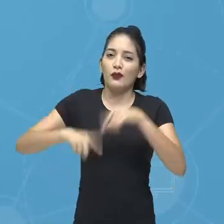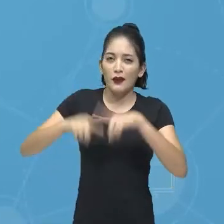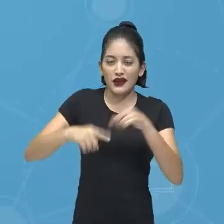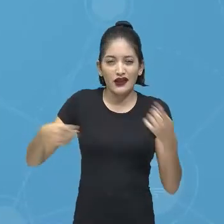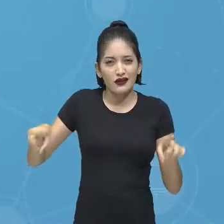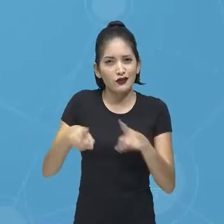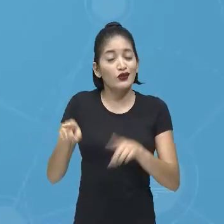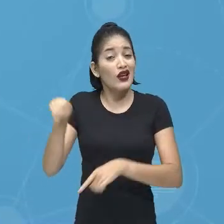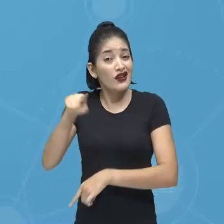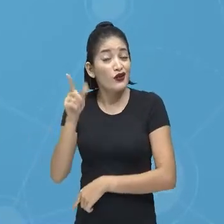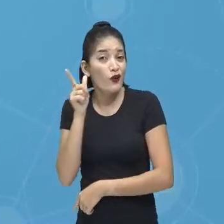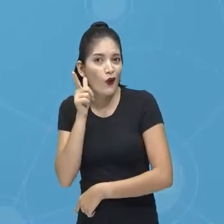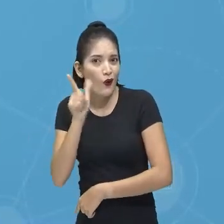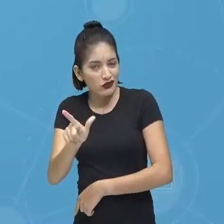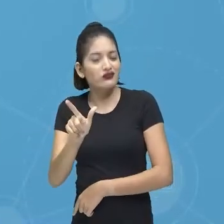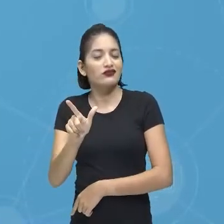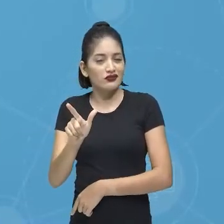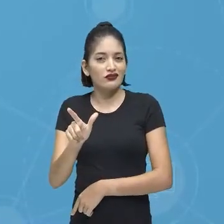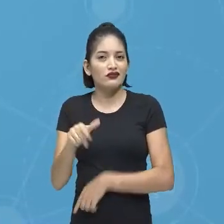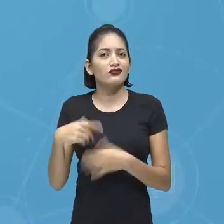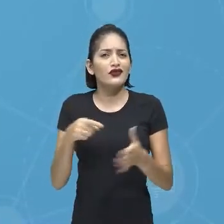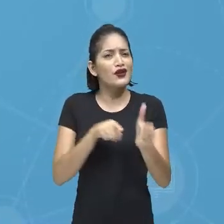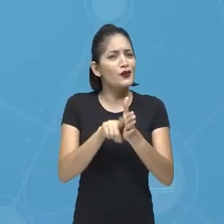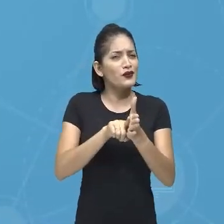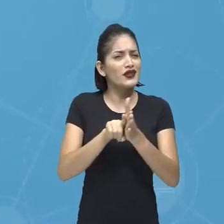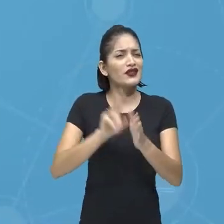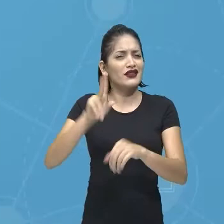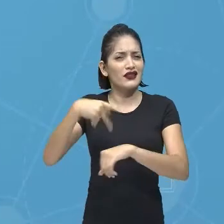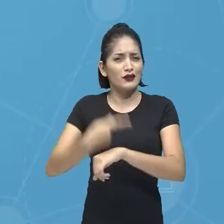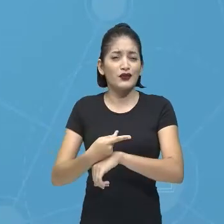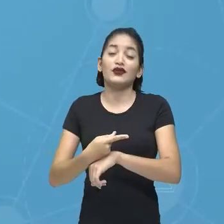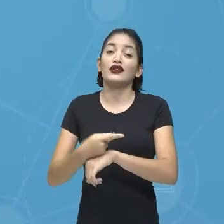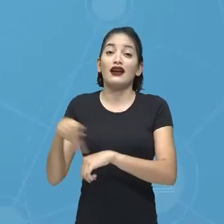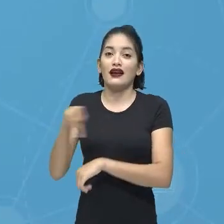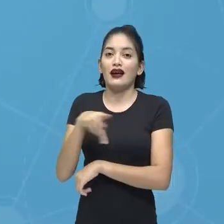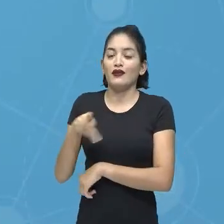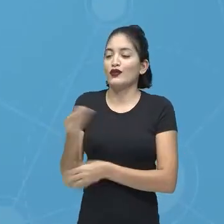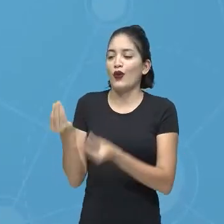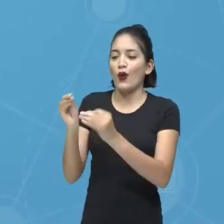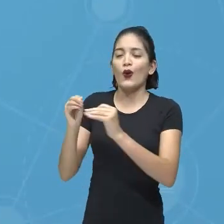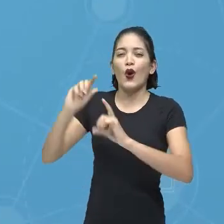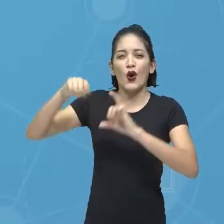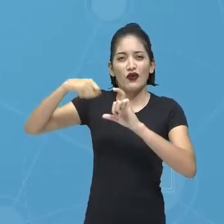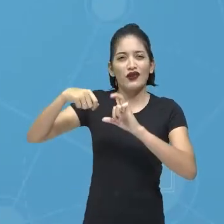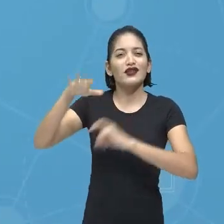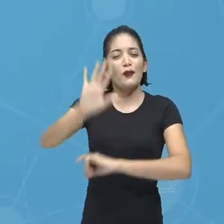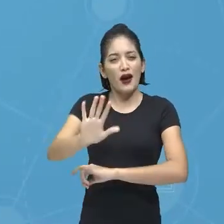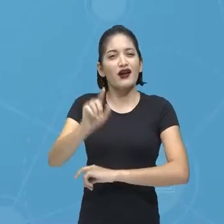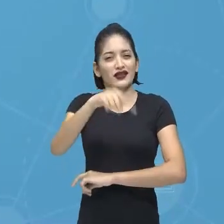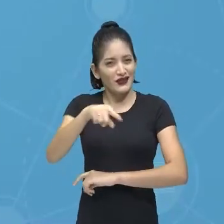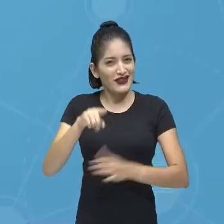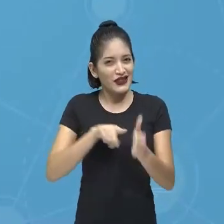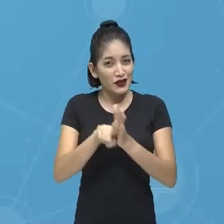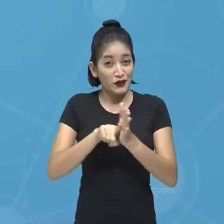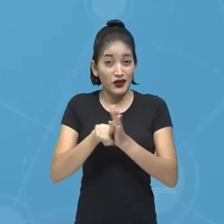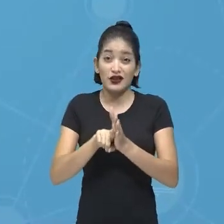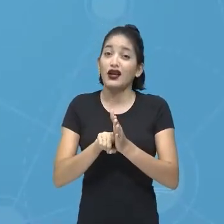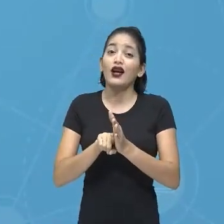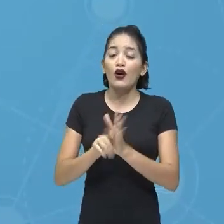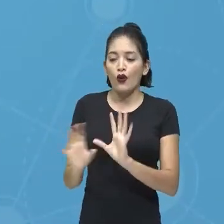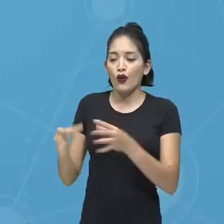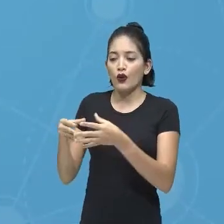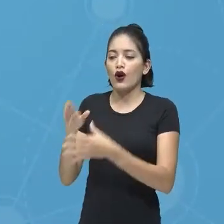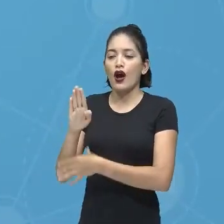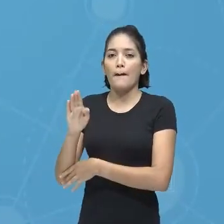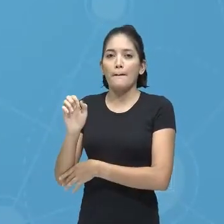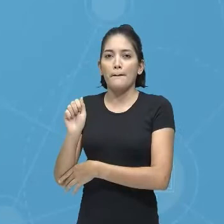Eles conseguem fazer isso. Pesquisem aí, a professora Lúcia não colocou o vídeo, que eu quero que vocês pesquisem, barbatuques,